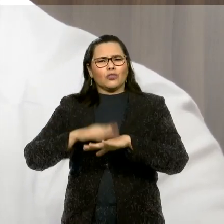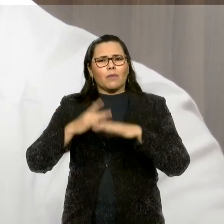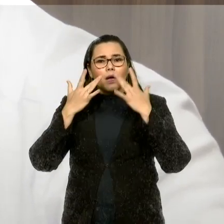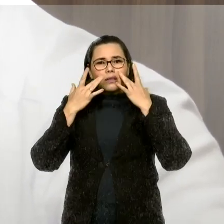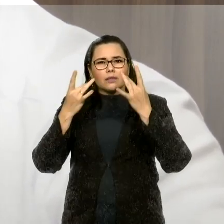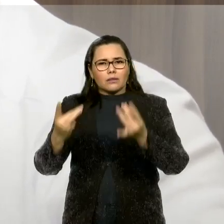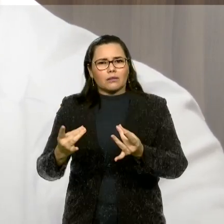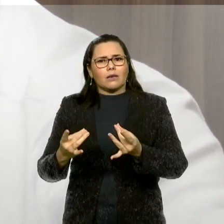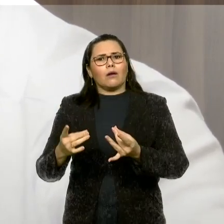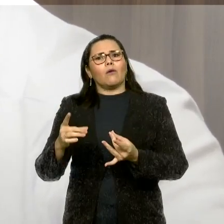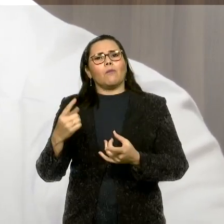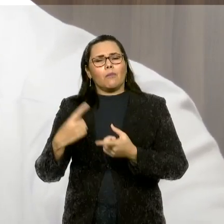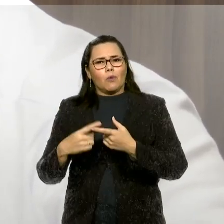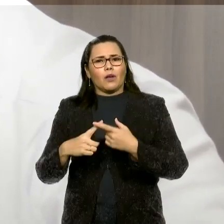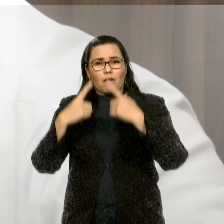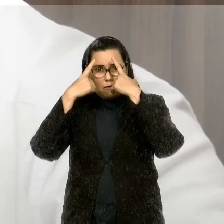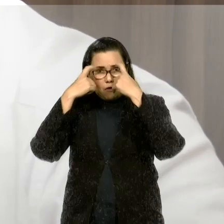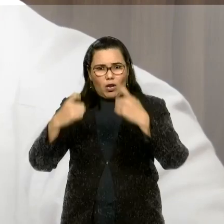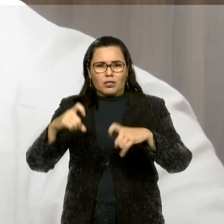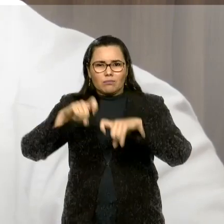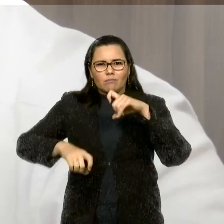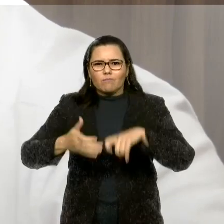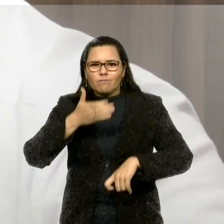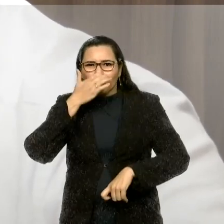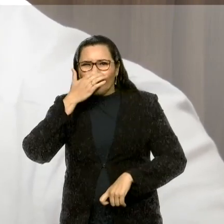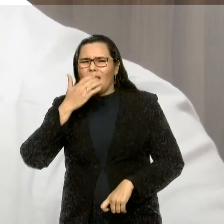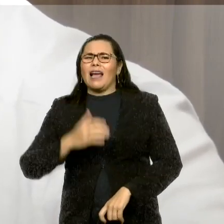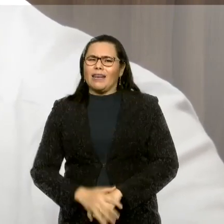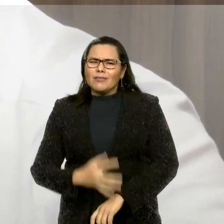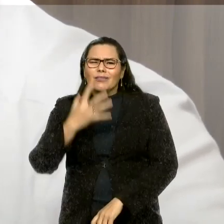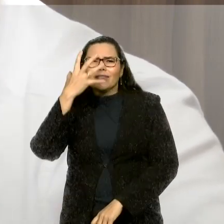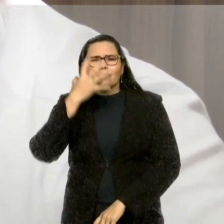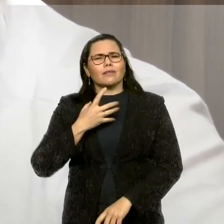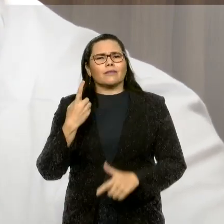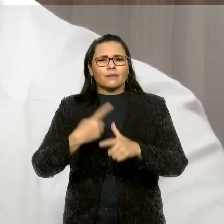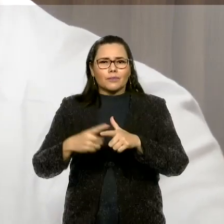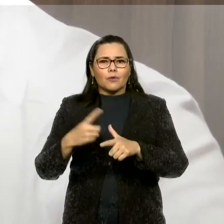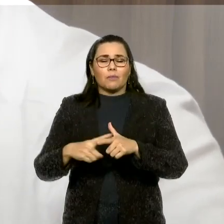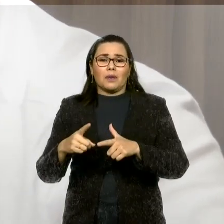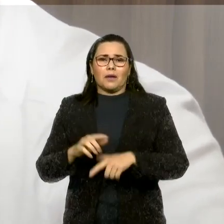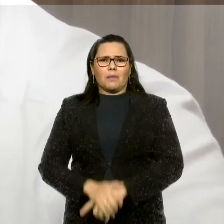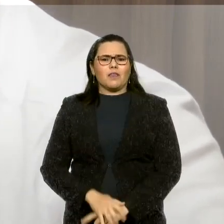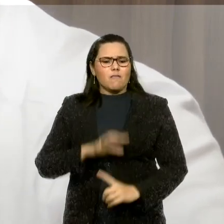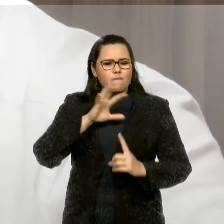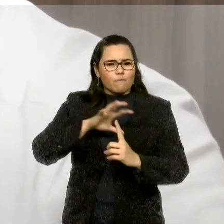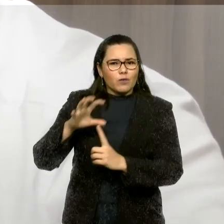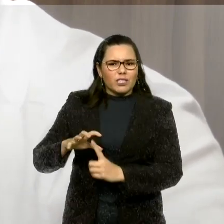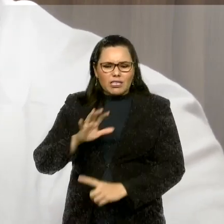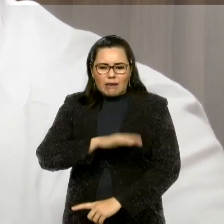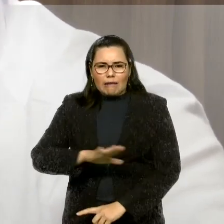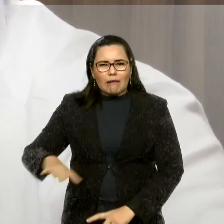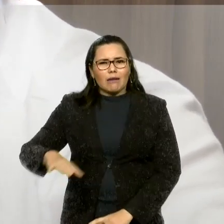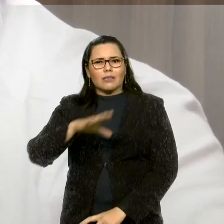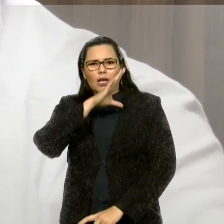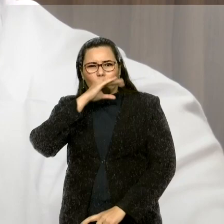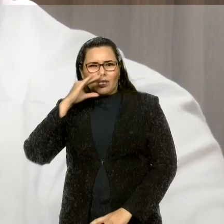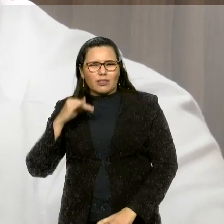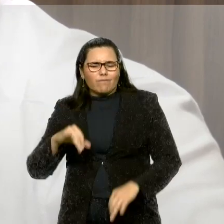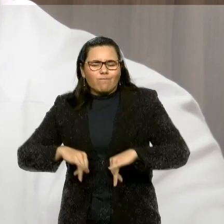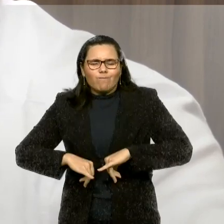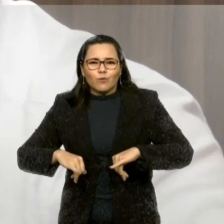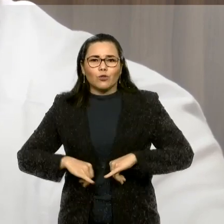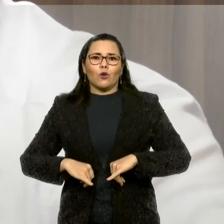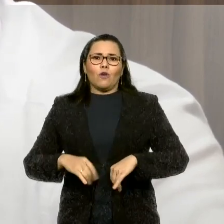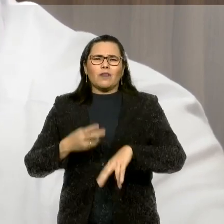sexual é uma violência das mais severas que impactam no desenvolvimento das pessoas de crianças e adolescentes são